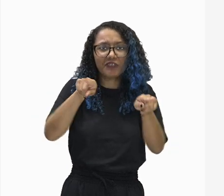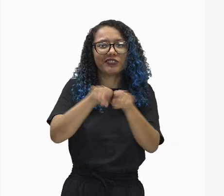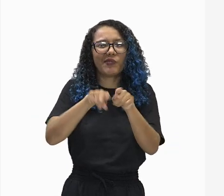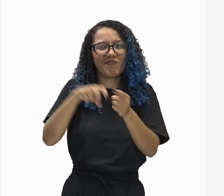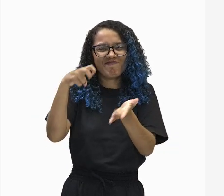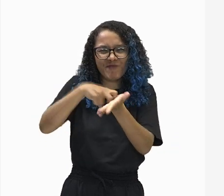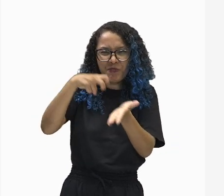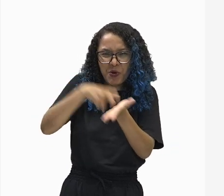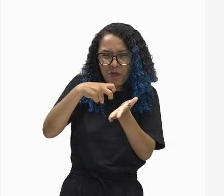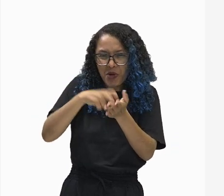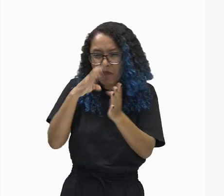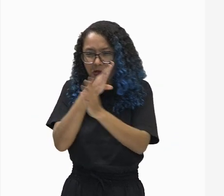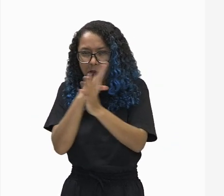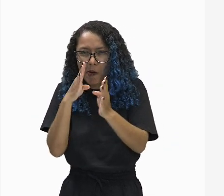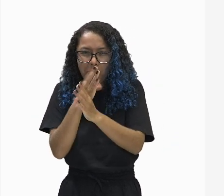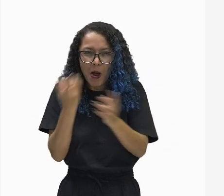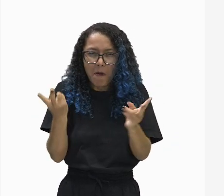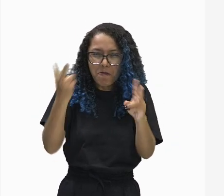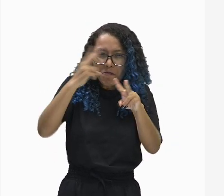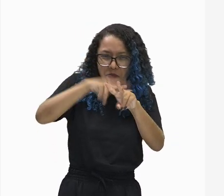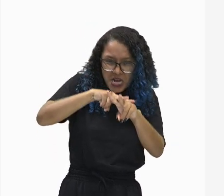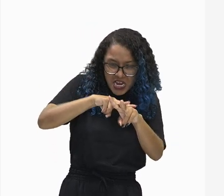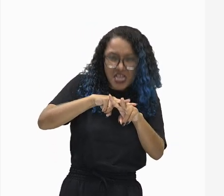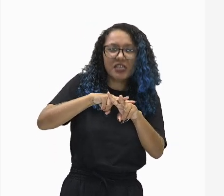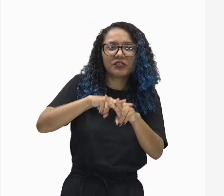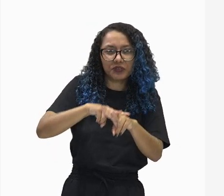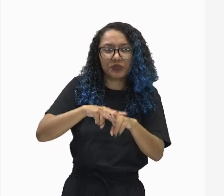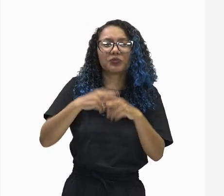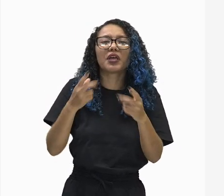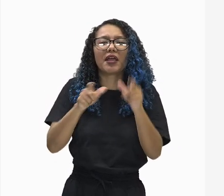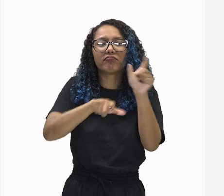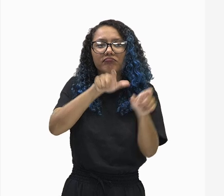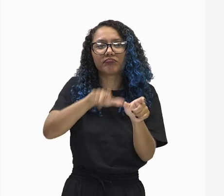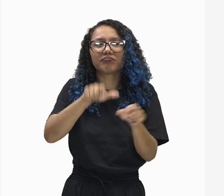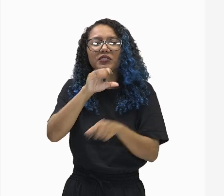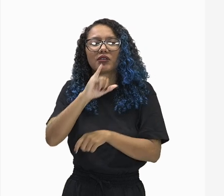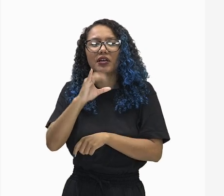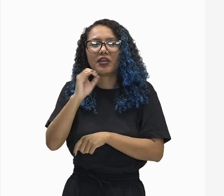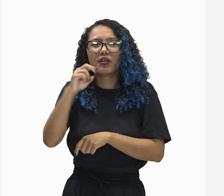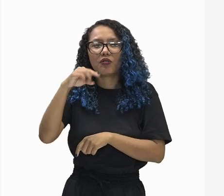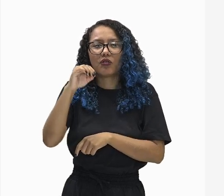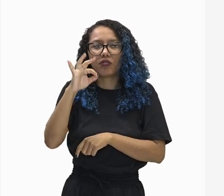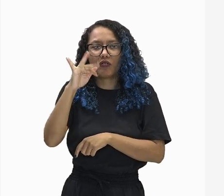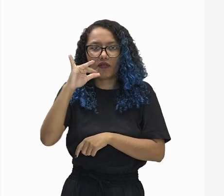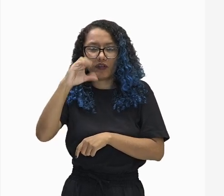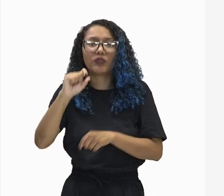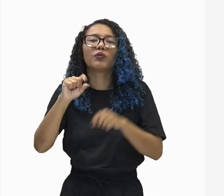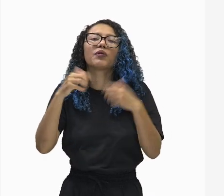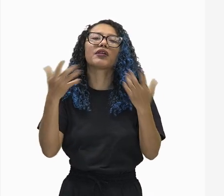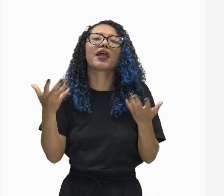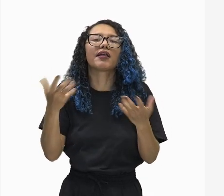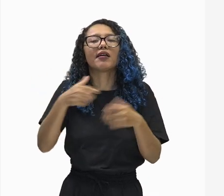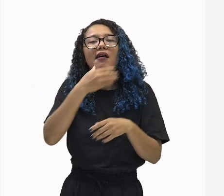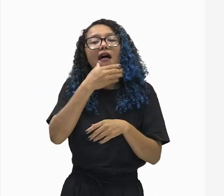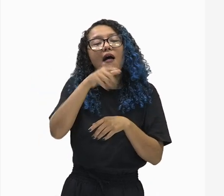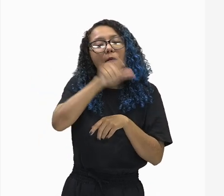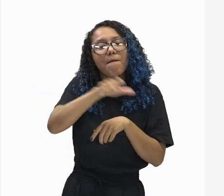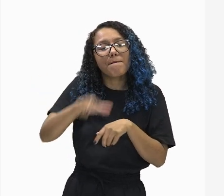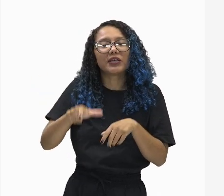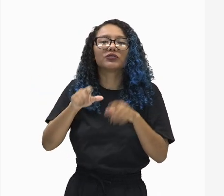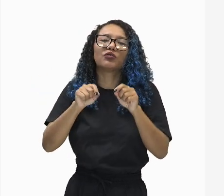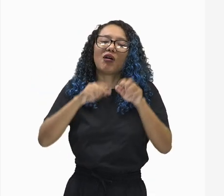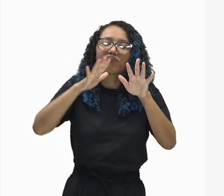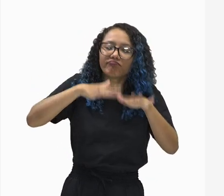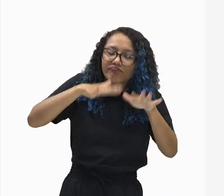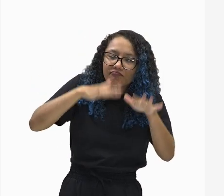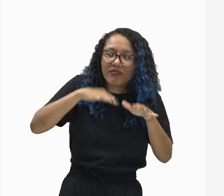e exílio dos iconófilos, ou seja, aqueles que cultuavam estátuas, imagens de